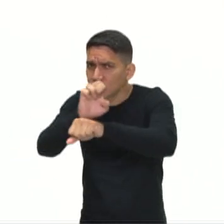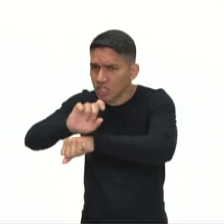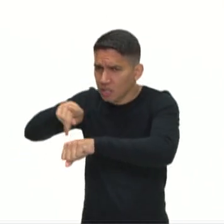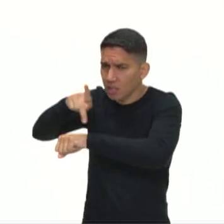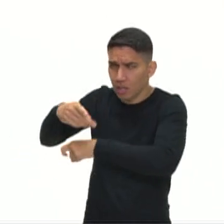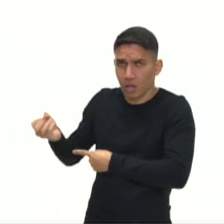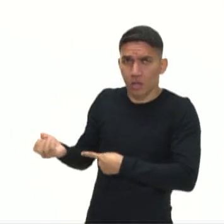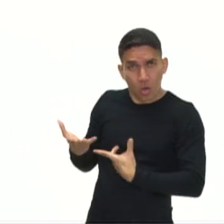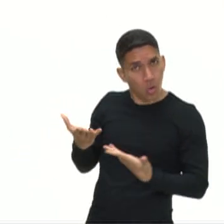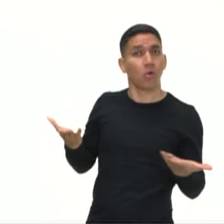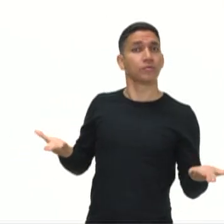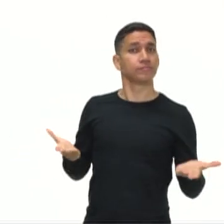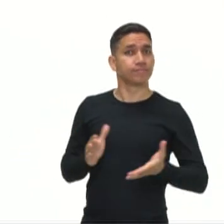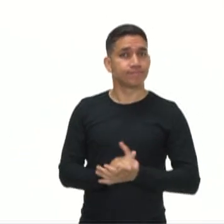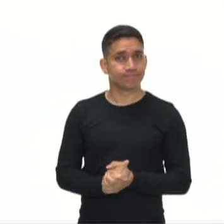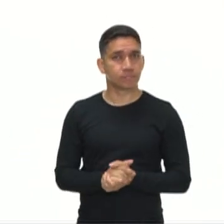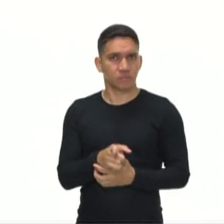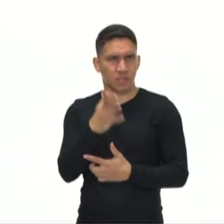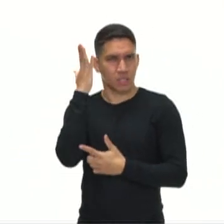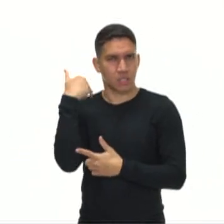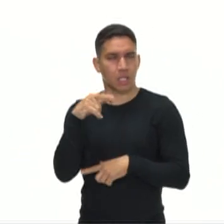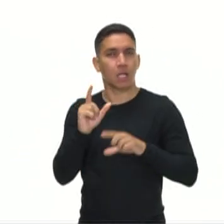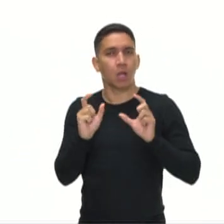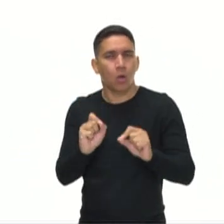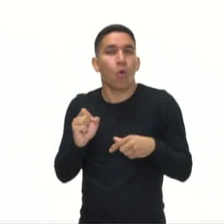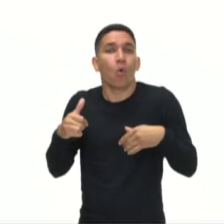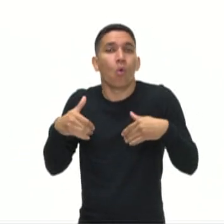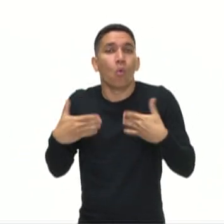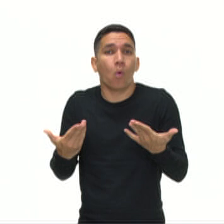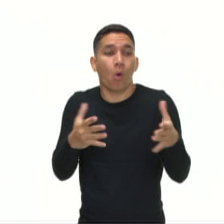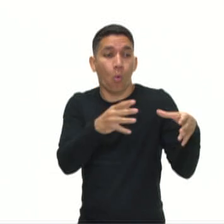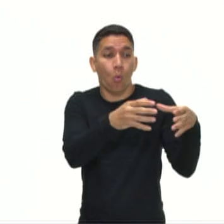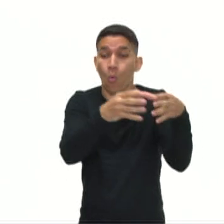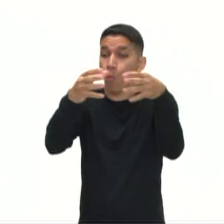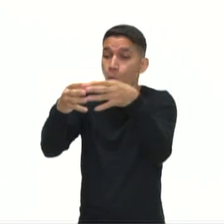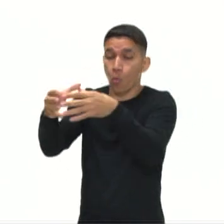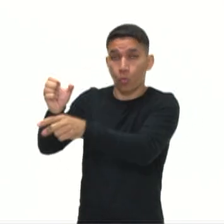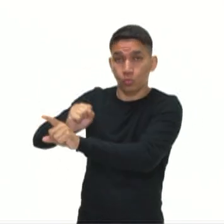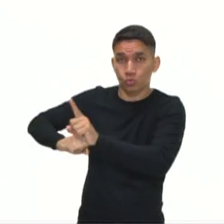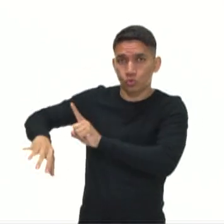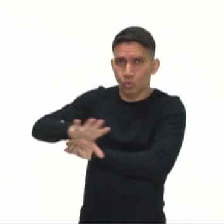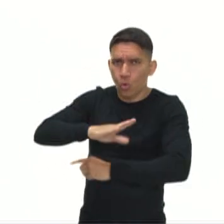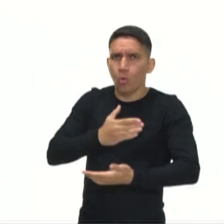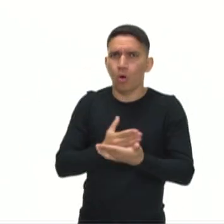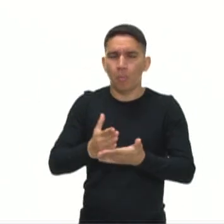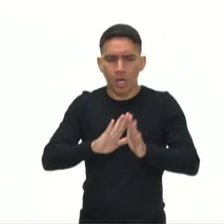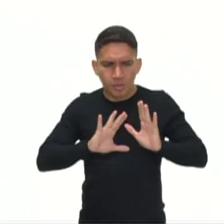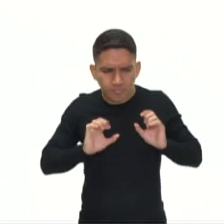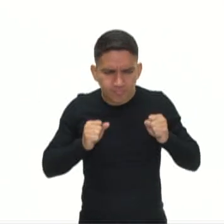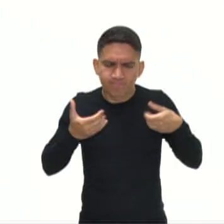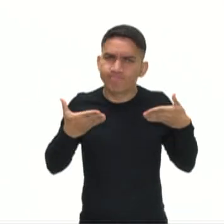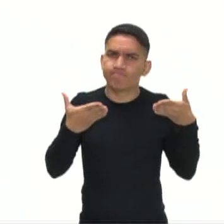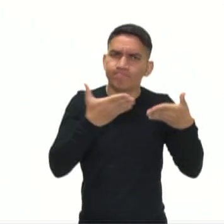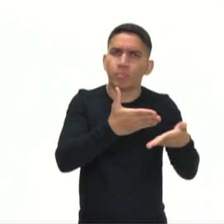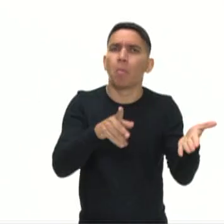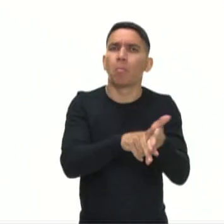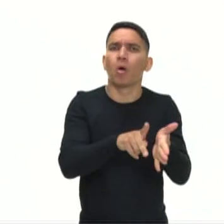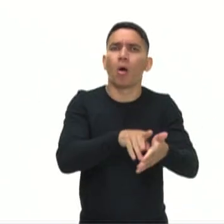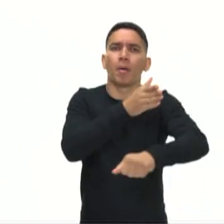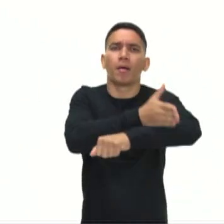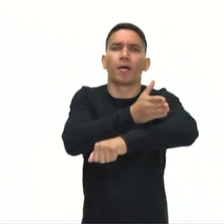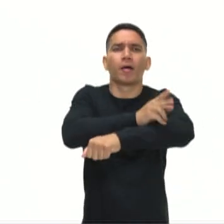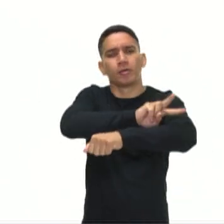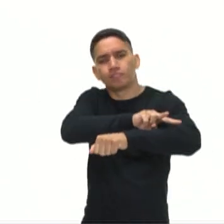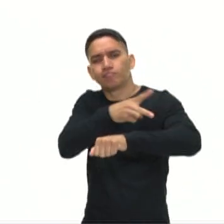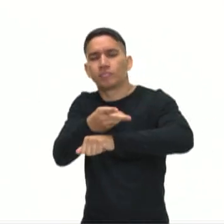modernos? Você sabe qual a classe social passou a se dedicar ao comércio na passagem da Idade Medieval